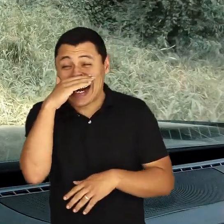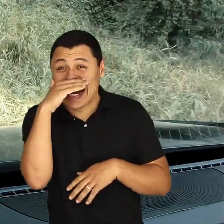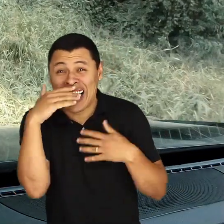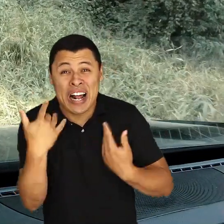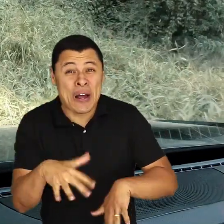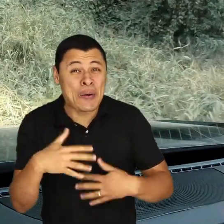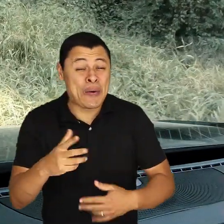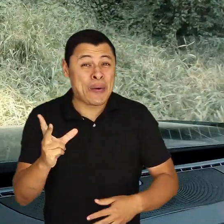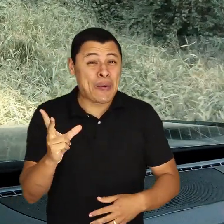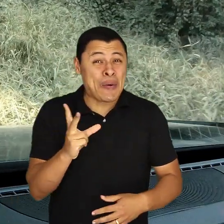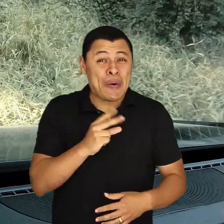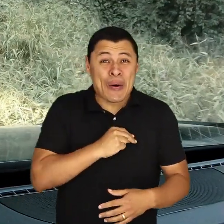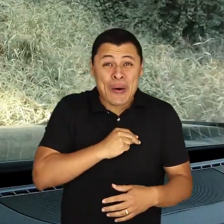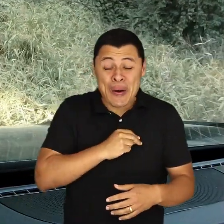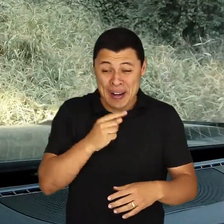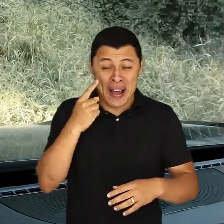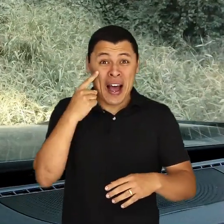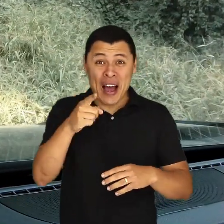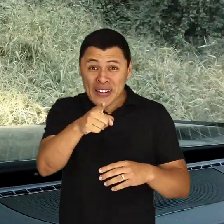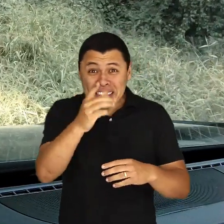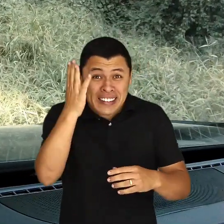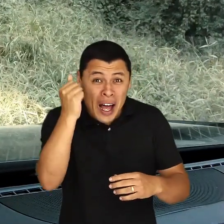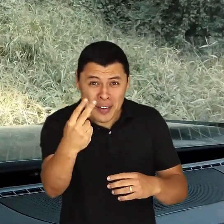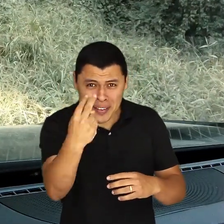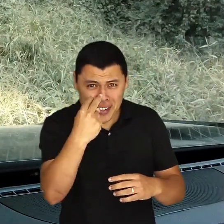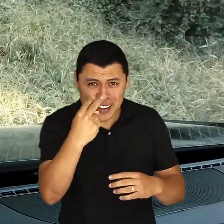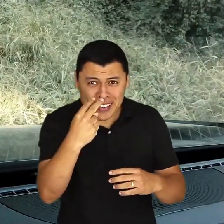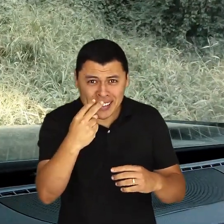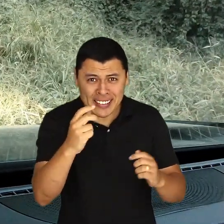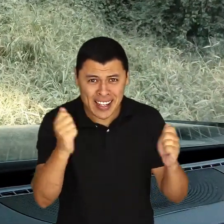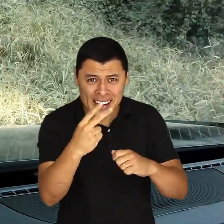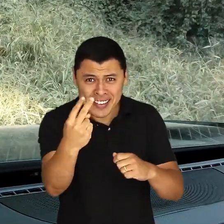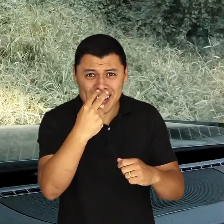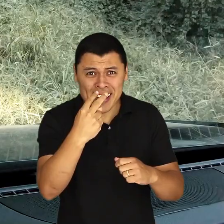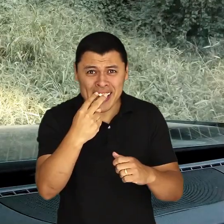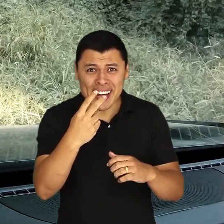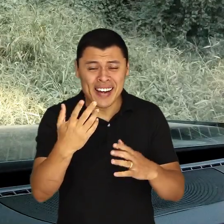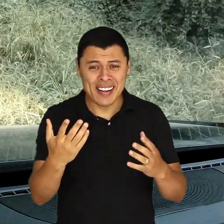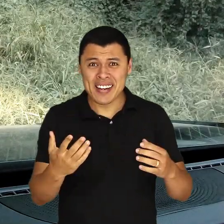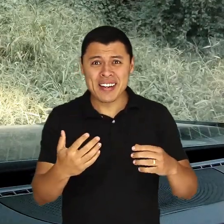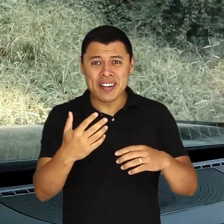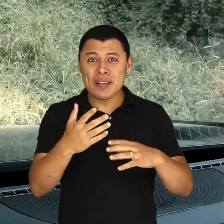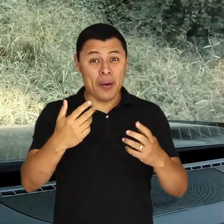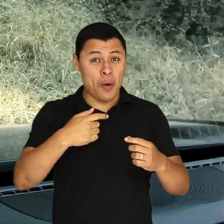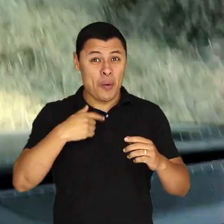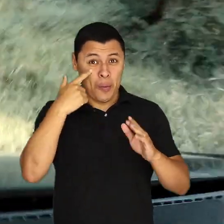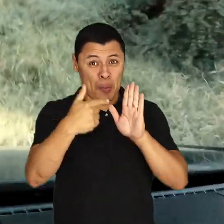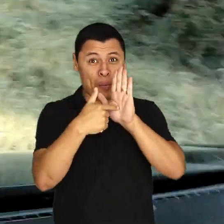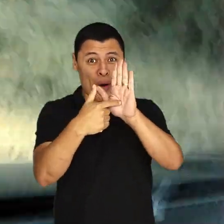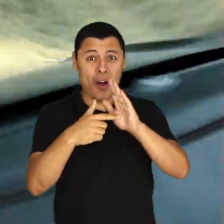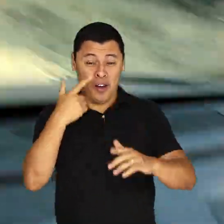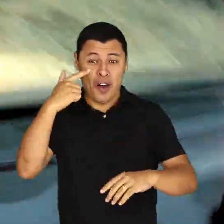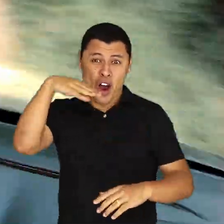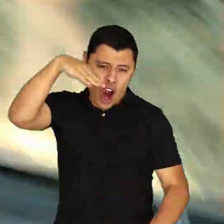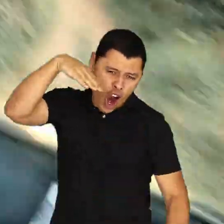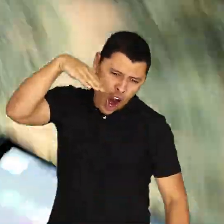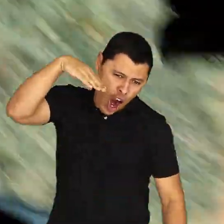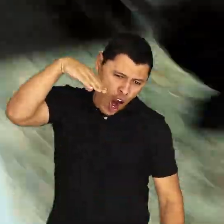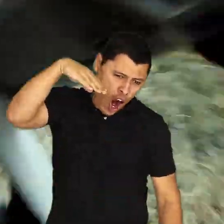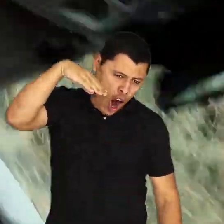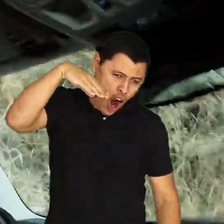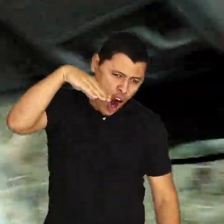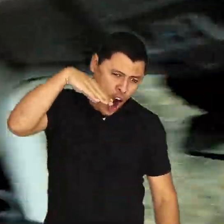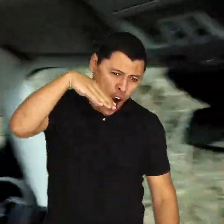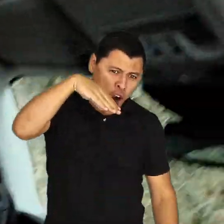Caraca, mano! Vocês têm noção do quão inclinado que a gente tá aqui? Não, eu preciso mostrar pra vocês isso aqui.